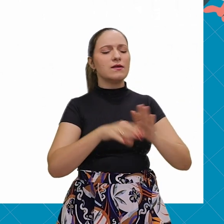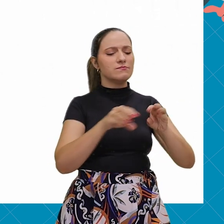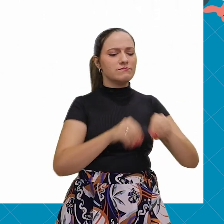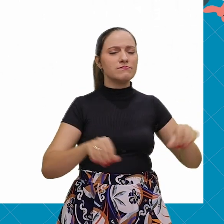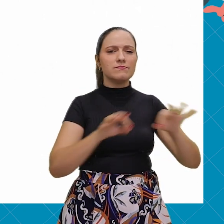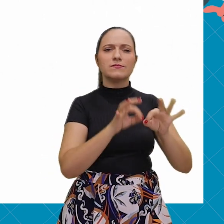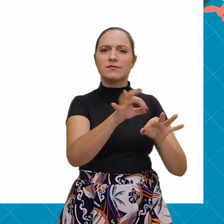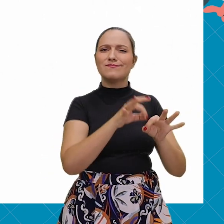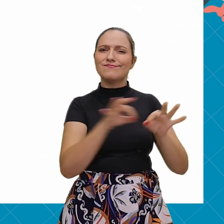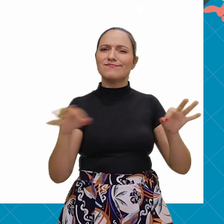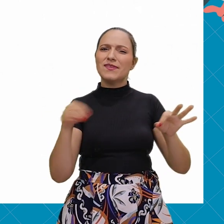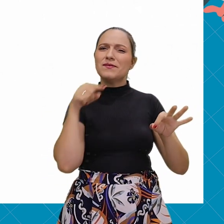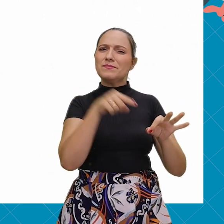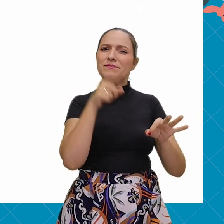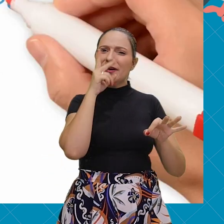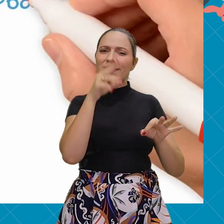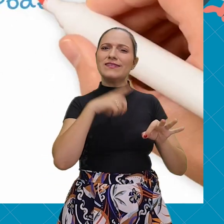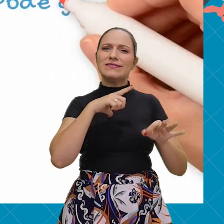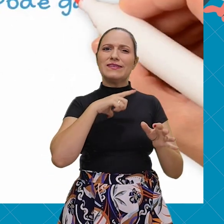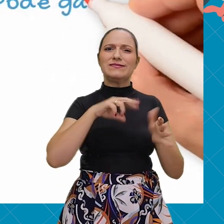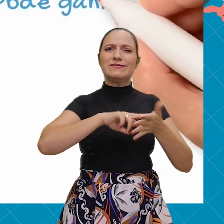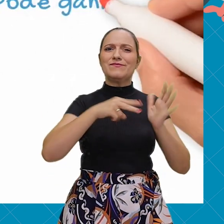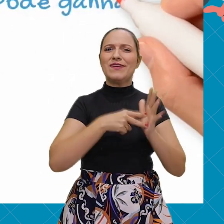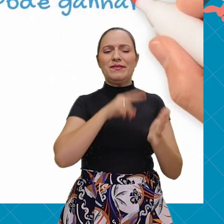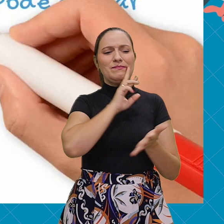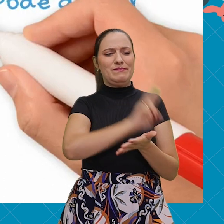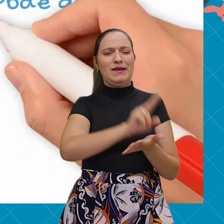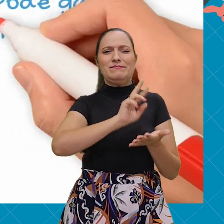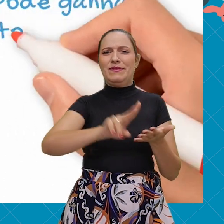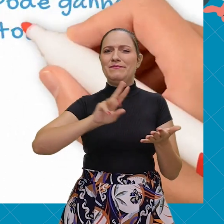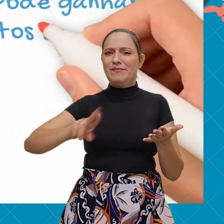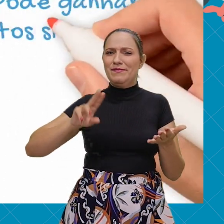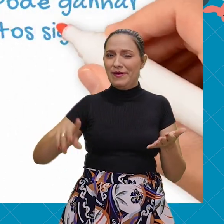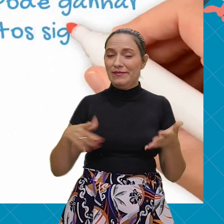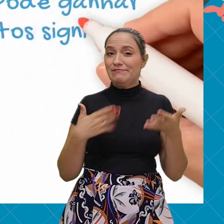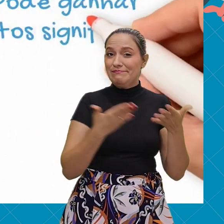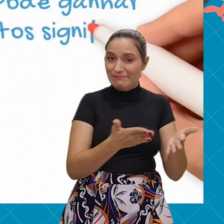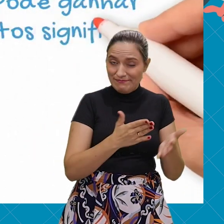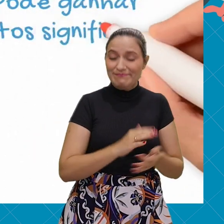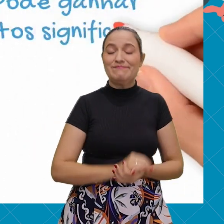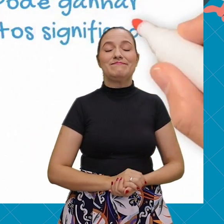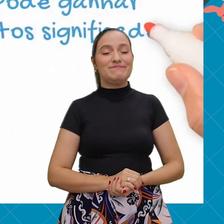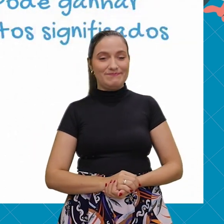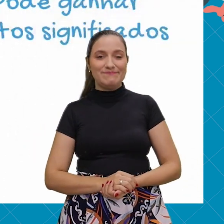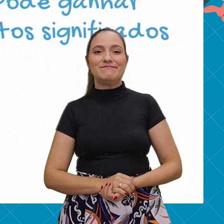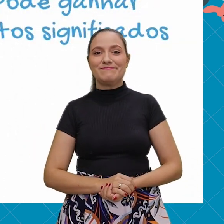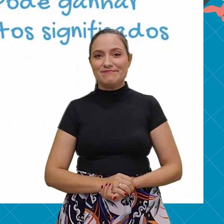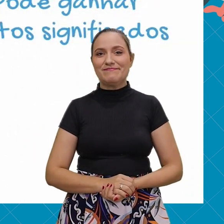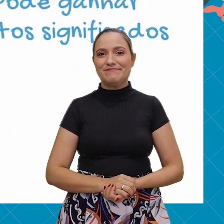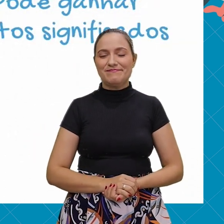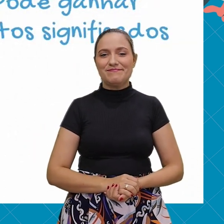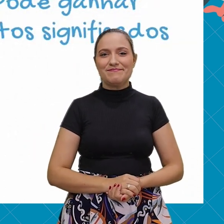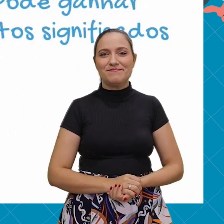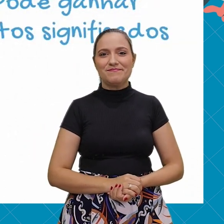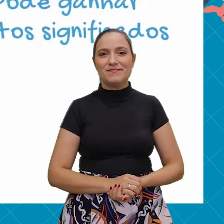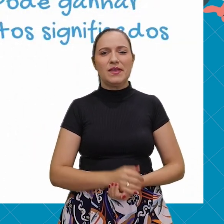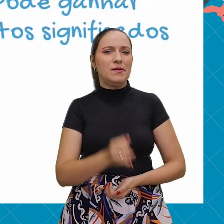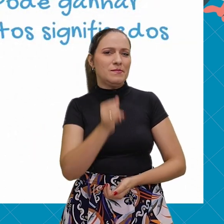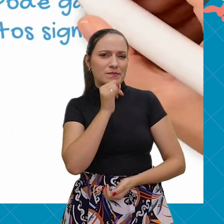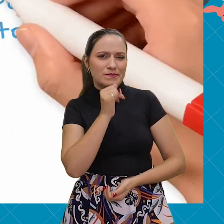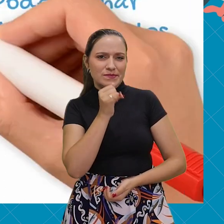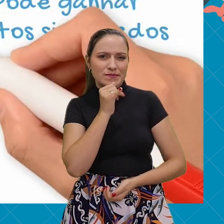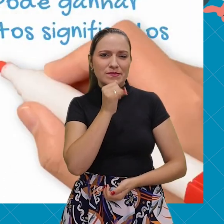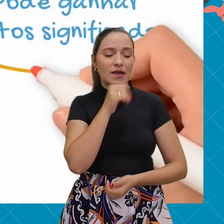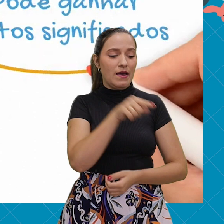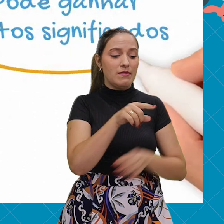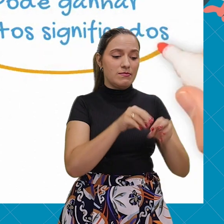território é dito ser um conceito polissêmico. O que isso significa? Significa que ele pode ter diferentes significados. Porém,